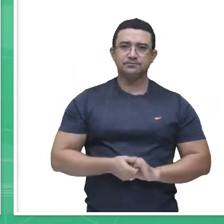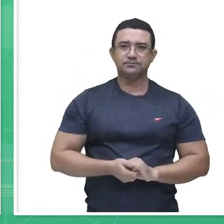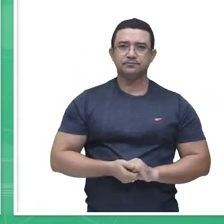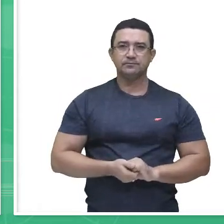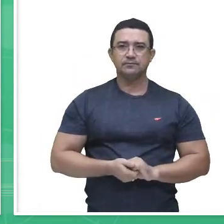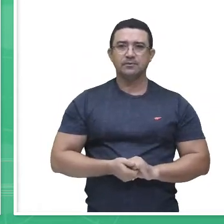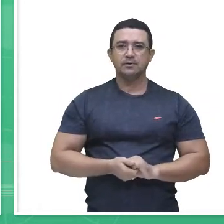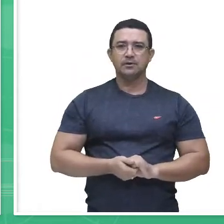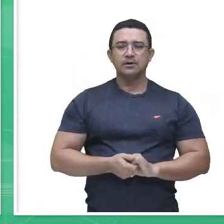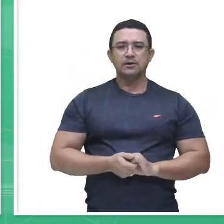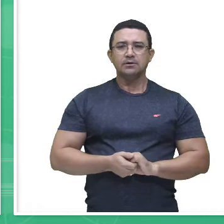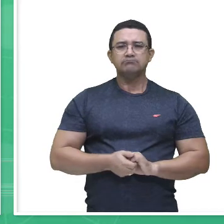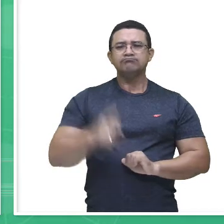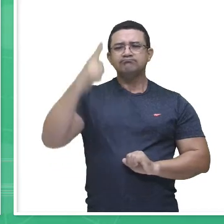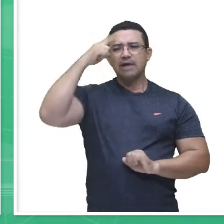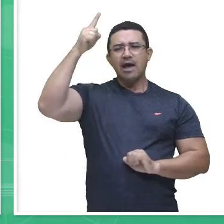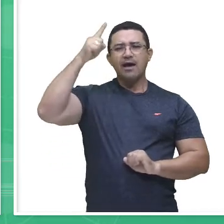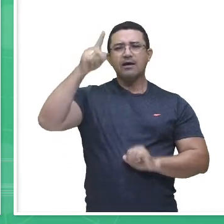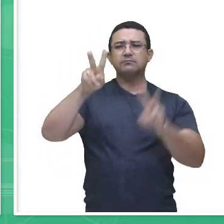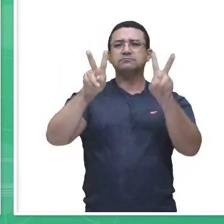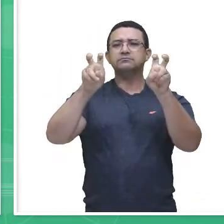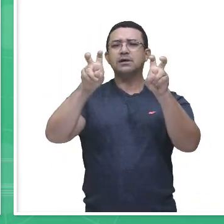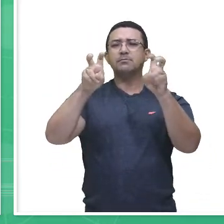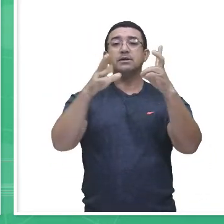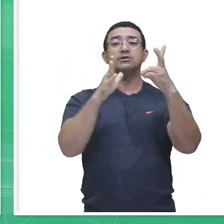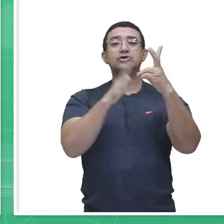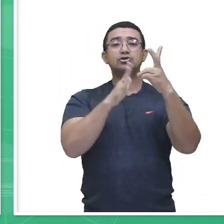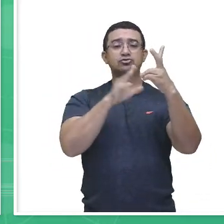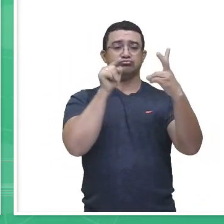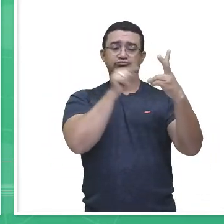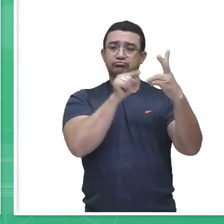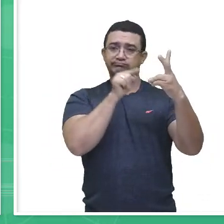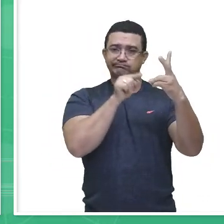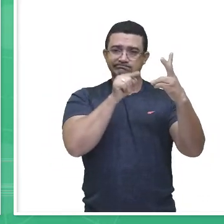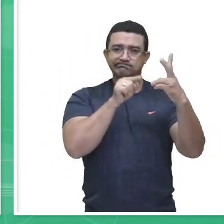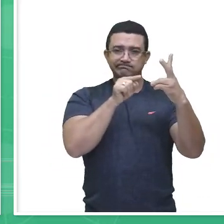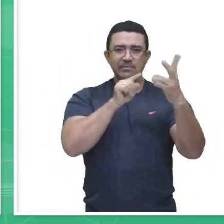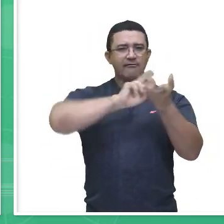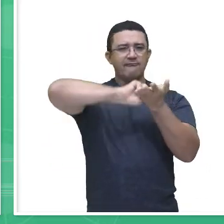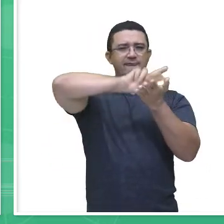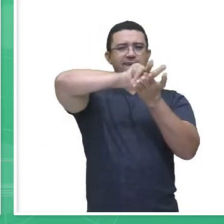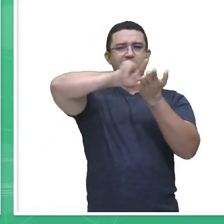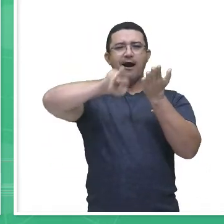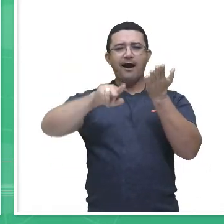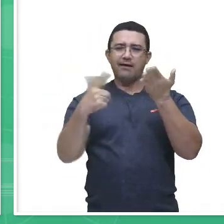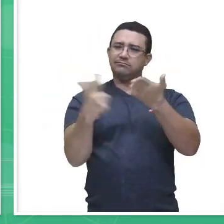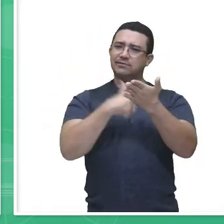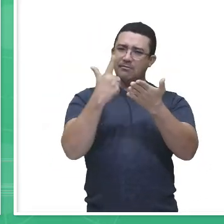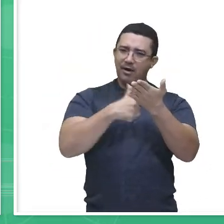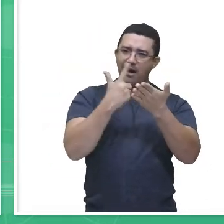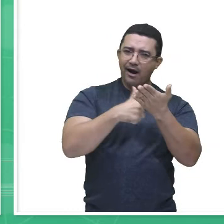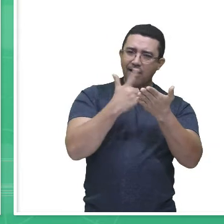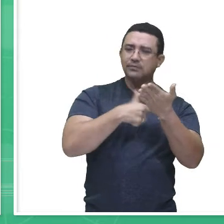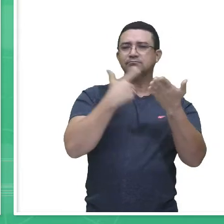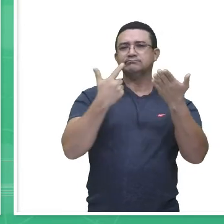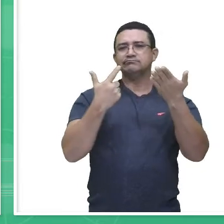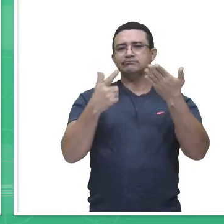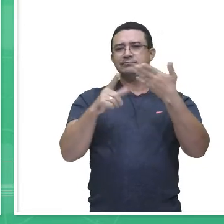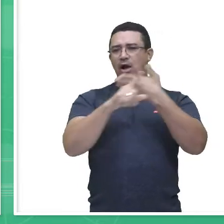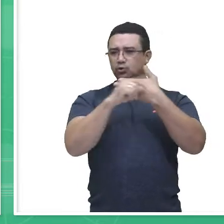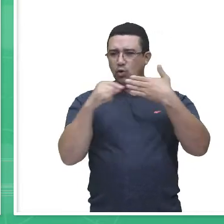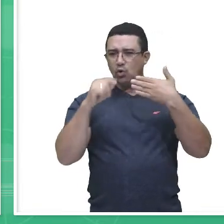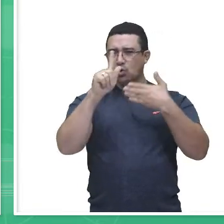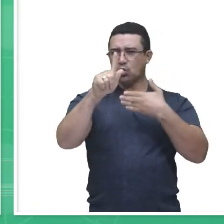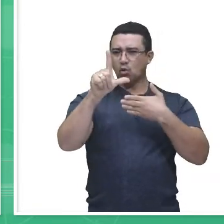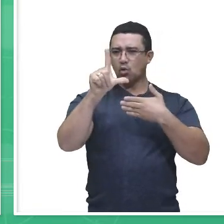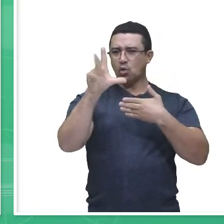índio. Nós temos diversas obras que trataram sobre o índio. Tanto Gonçalves Dias quanto José de Alencar vão trazer o índio